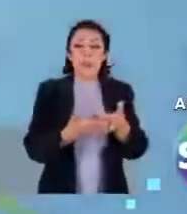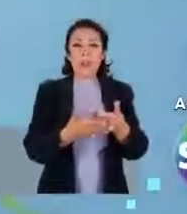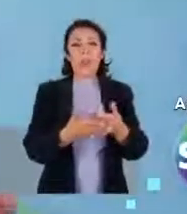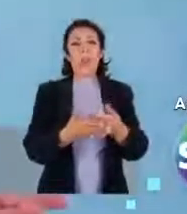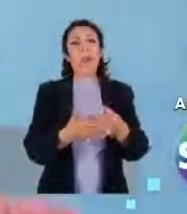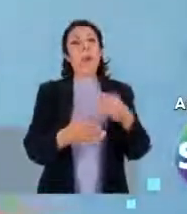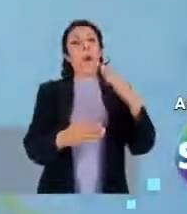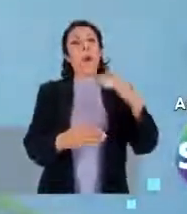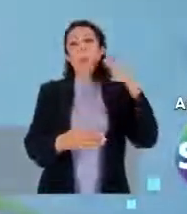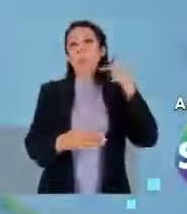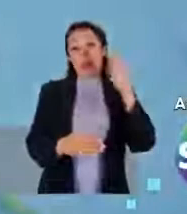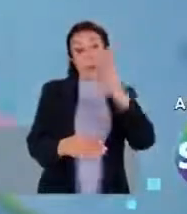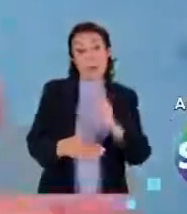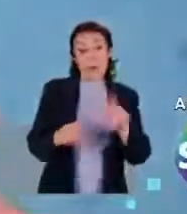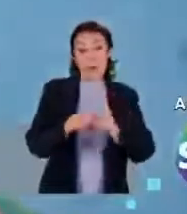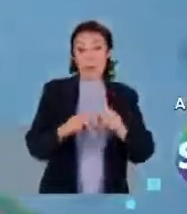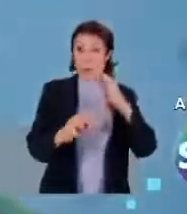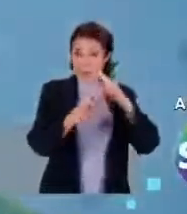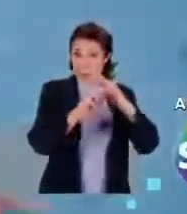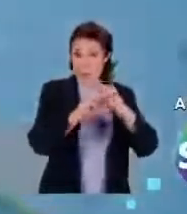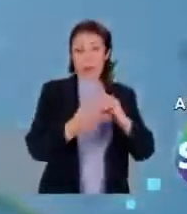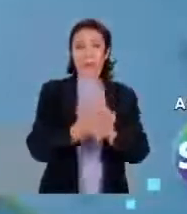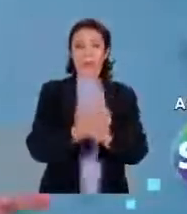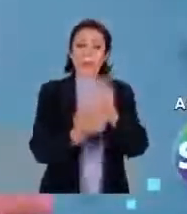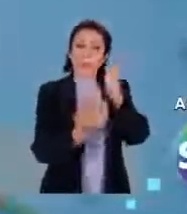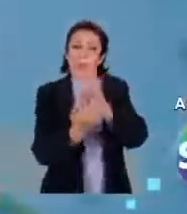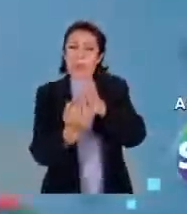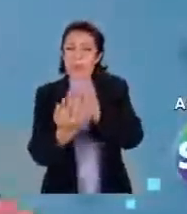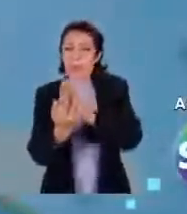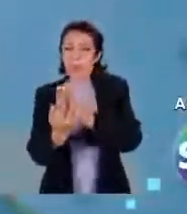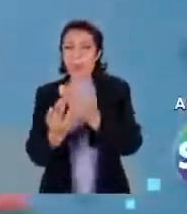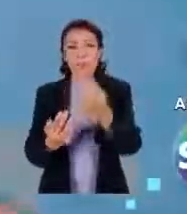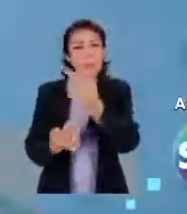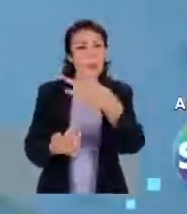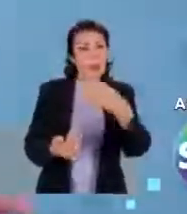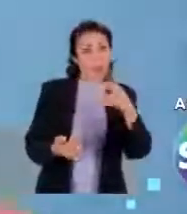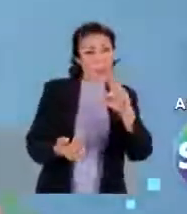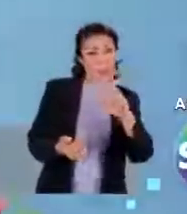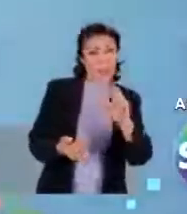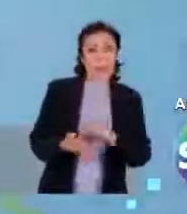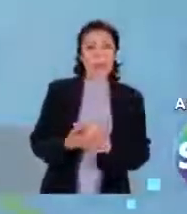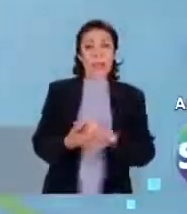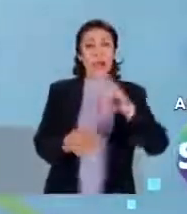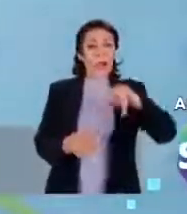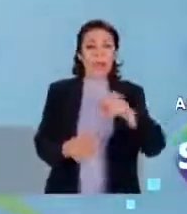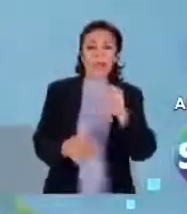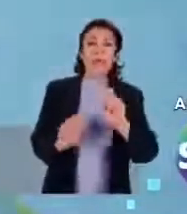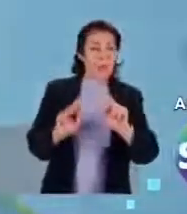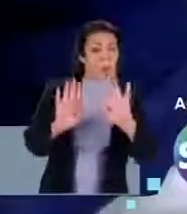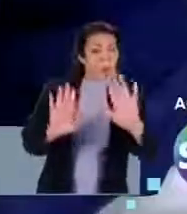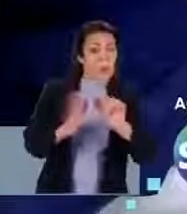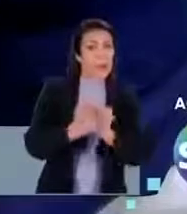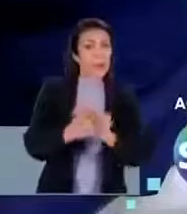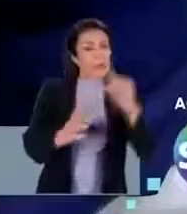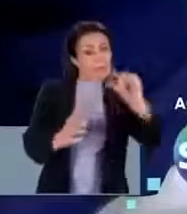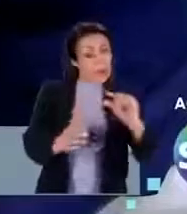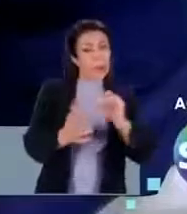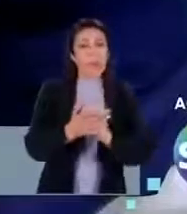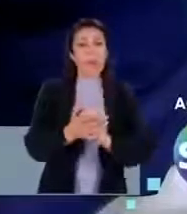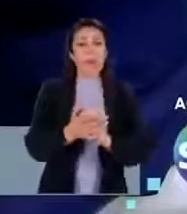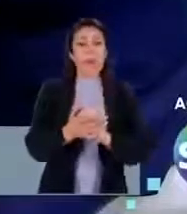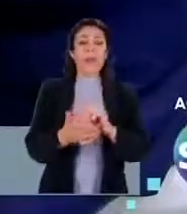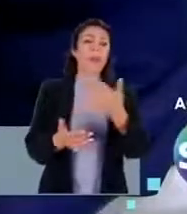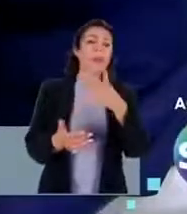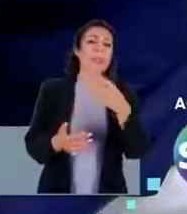financiar esses 1.400 com juros em sadio e tal mas a prestação em 40 meses fica